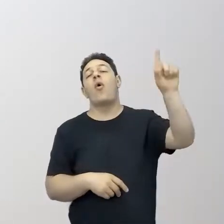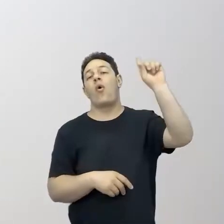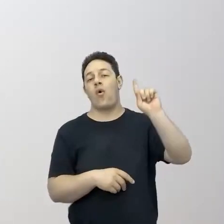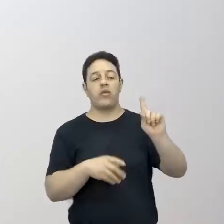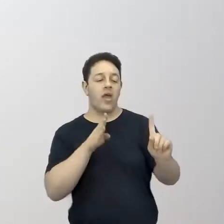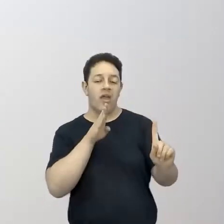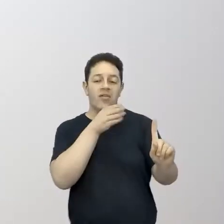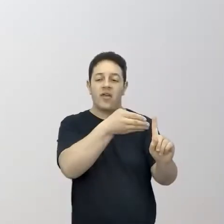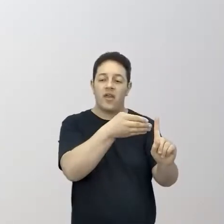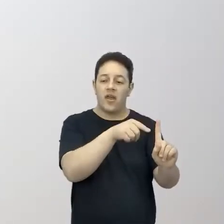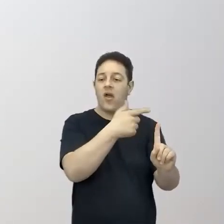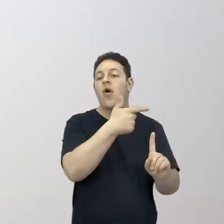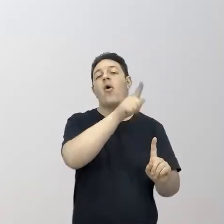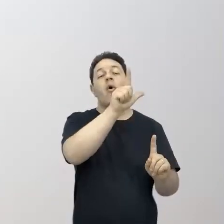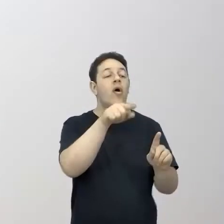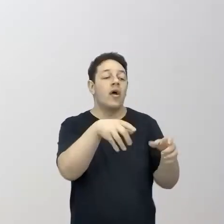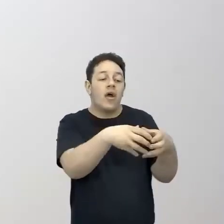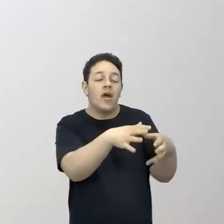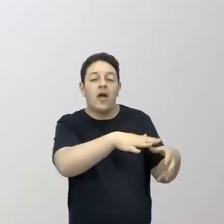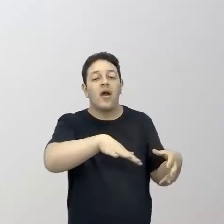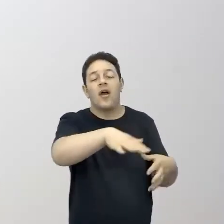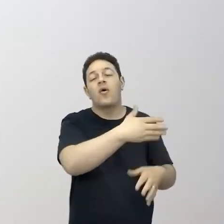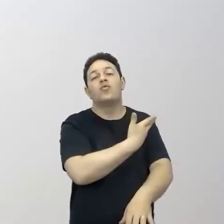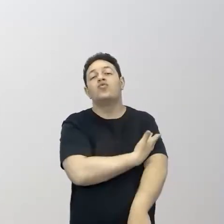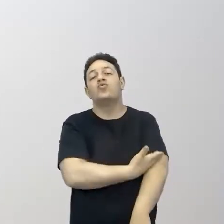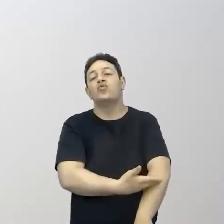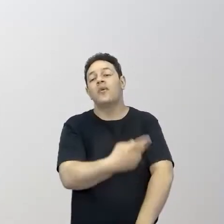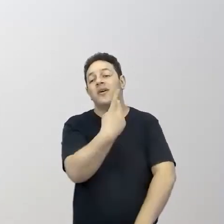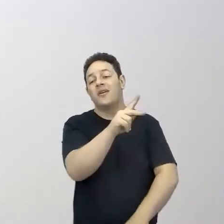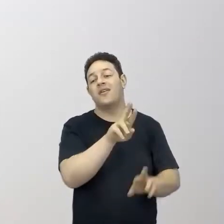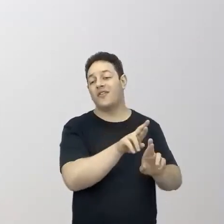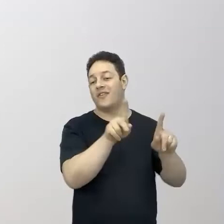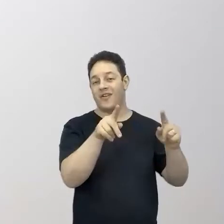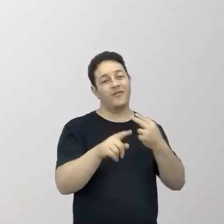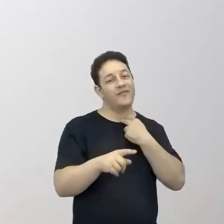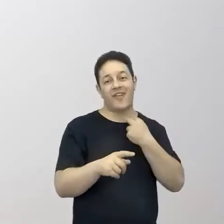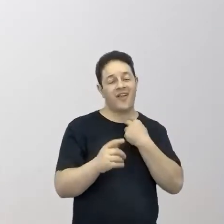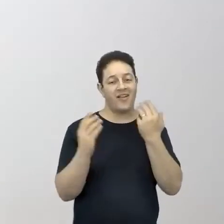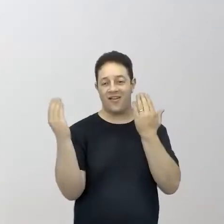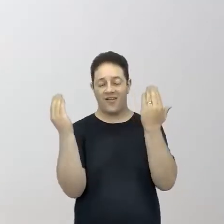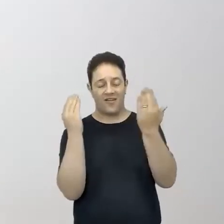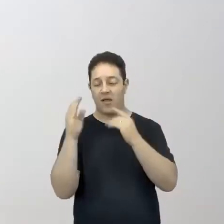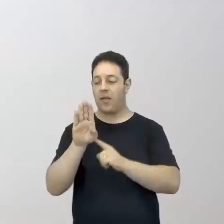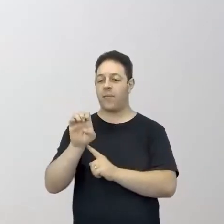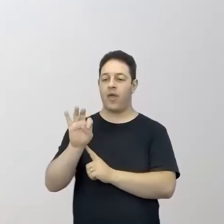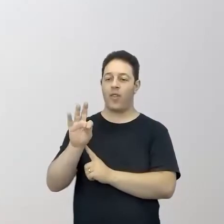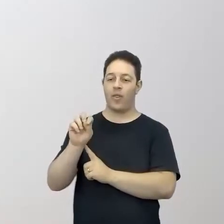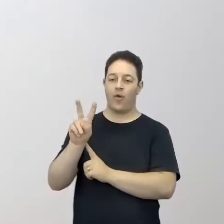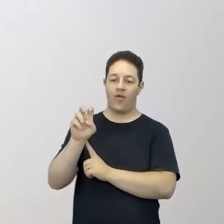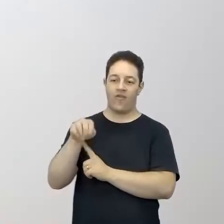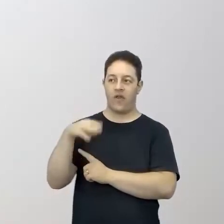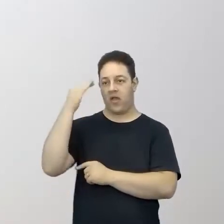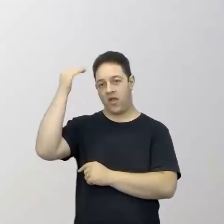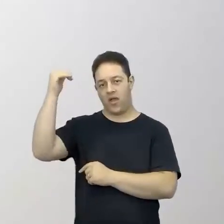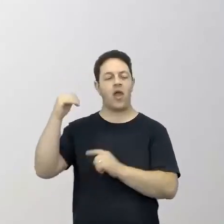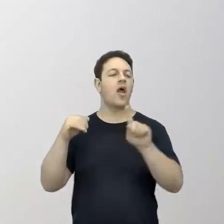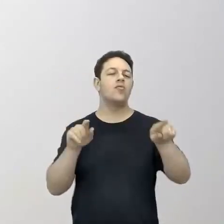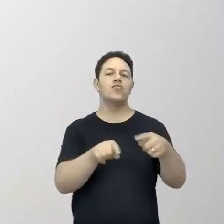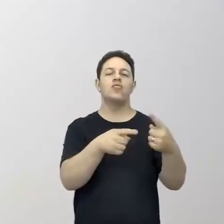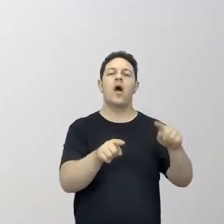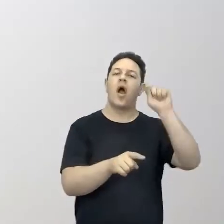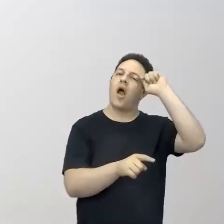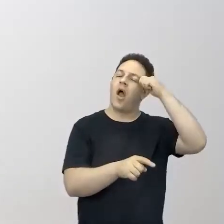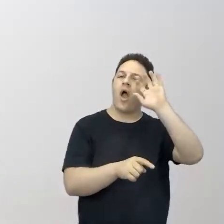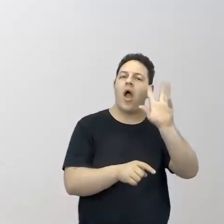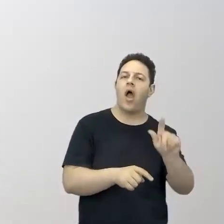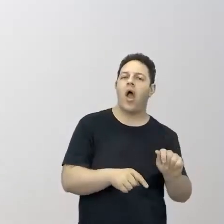outra verdade, eles têm uma outra realidade. Então não dá para comparar a música do Beethoven com a música da África. E